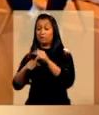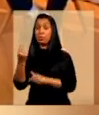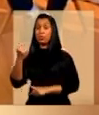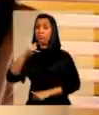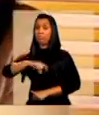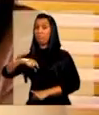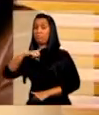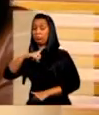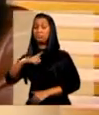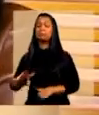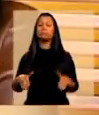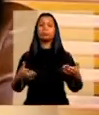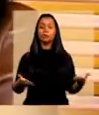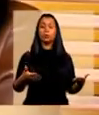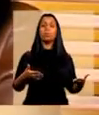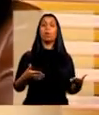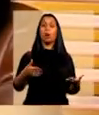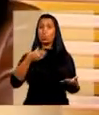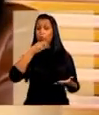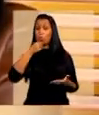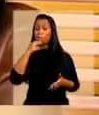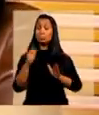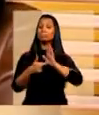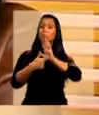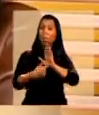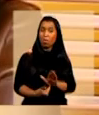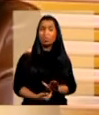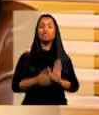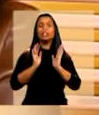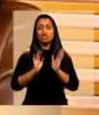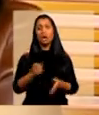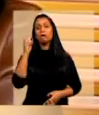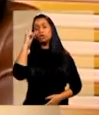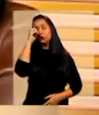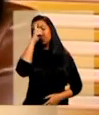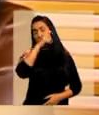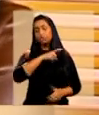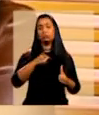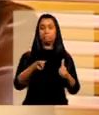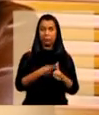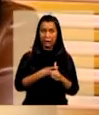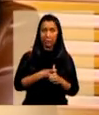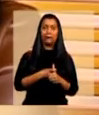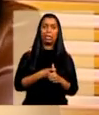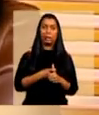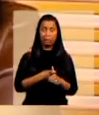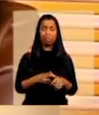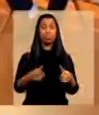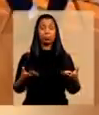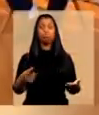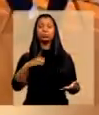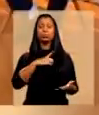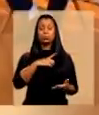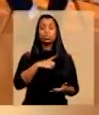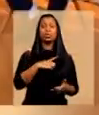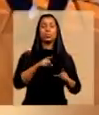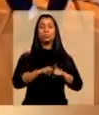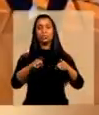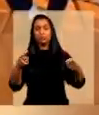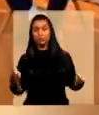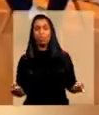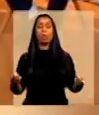para expor a situação e quando expõe essa situação já tá financeira complicado. Já está muito complicada. É onde tem